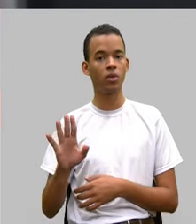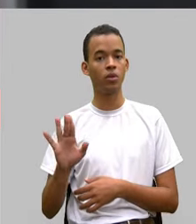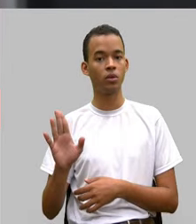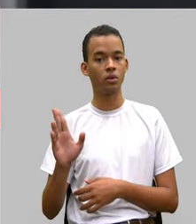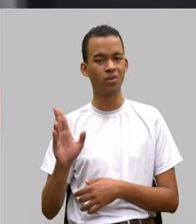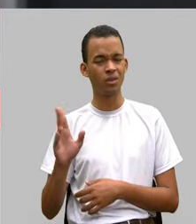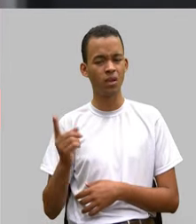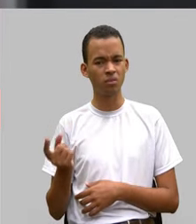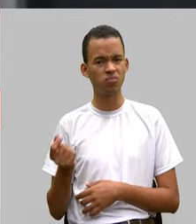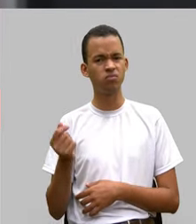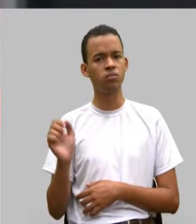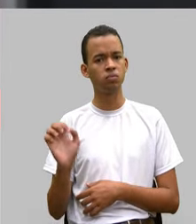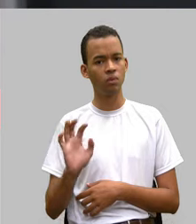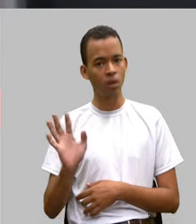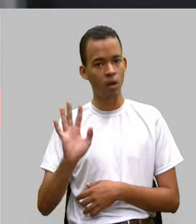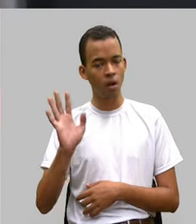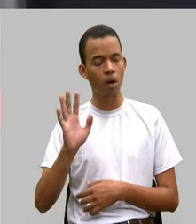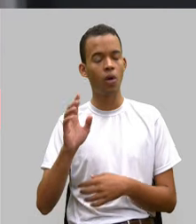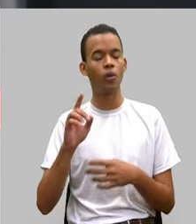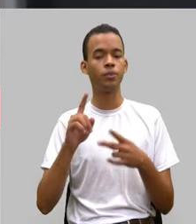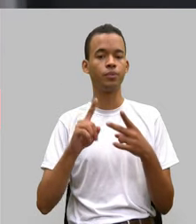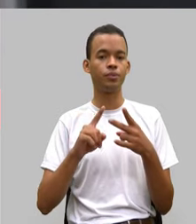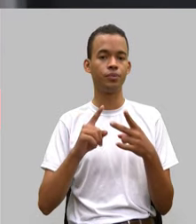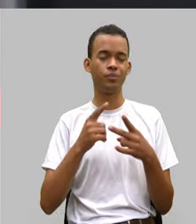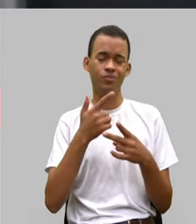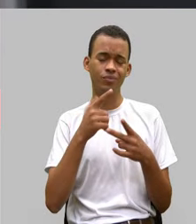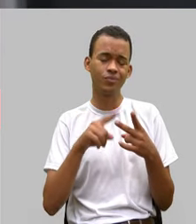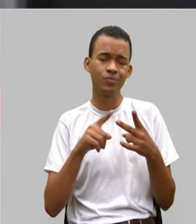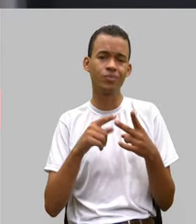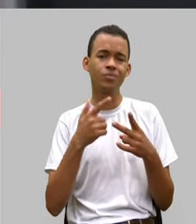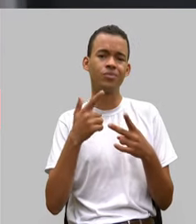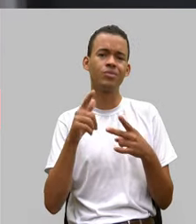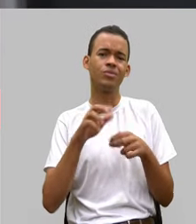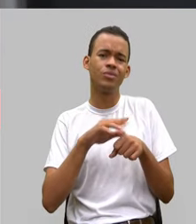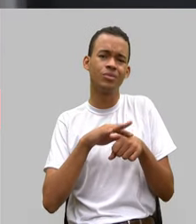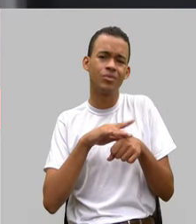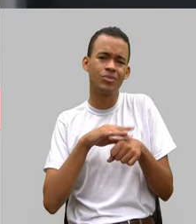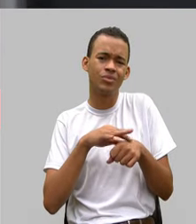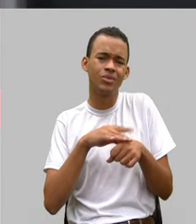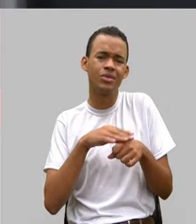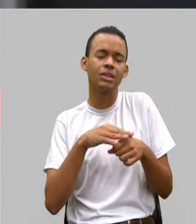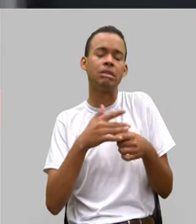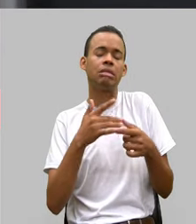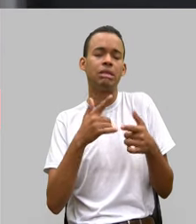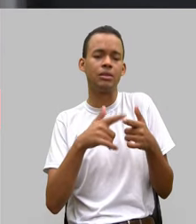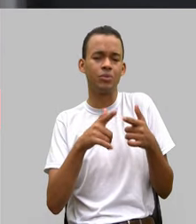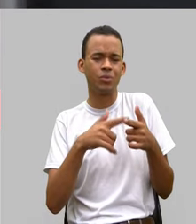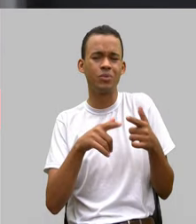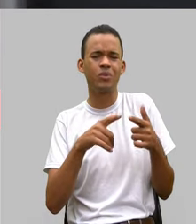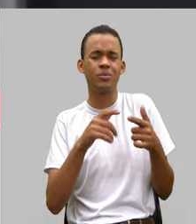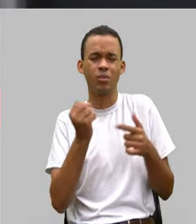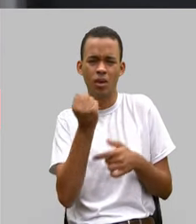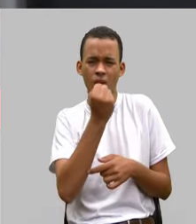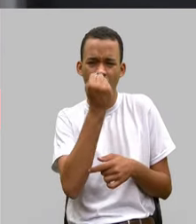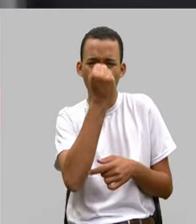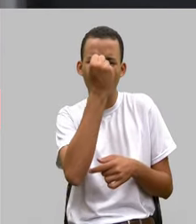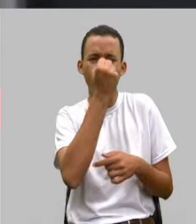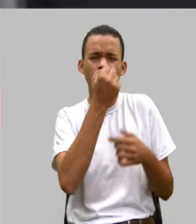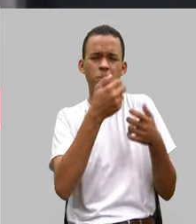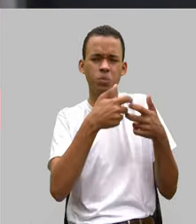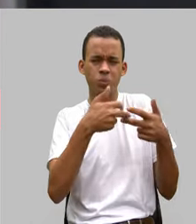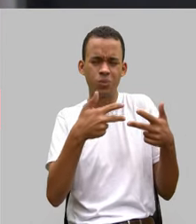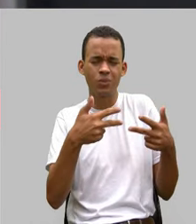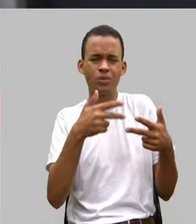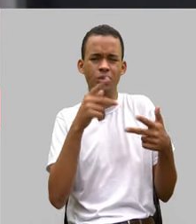e por outro lado as doenças pessoas com doenças graves em condições debilitantes então isso tem que ser foco nosso